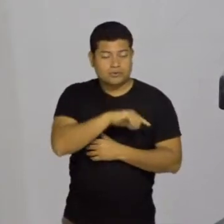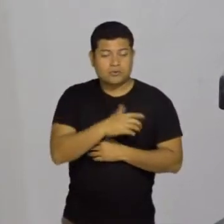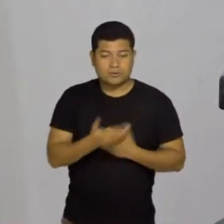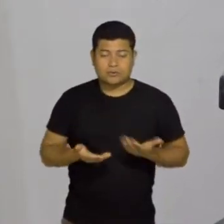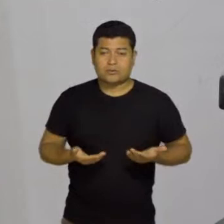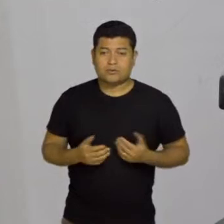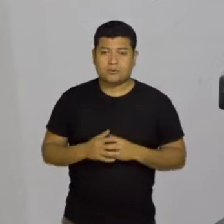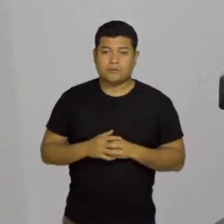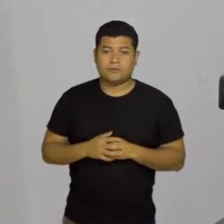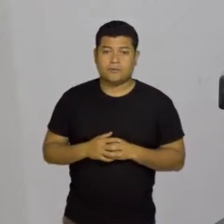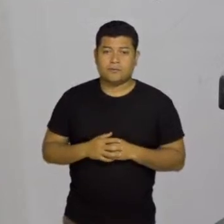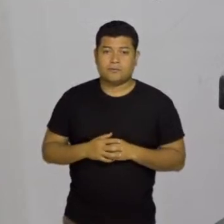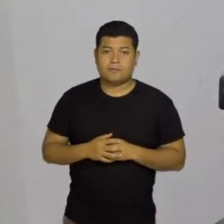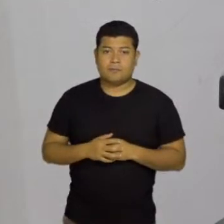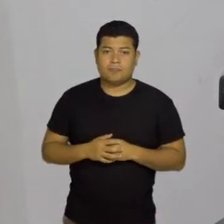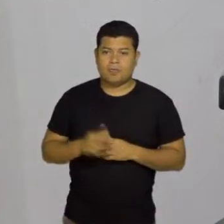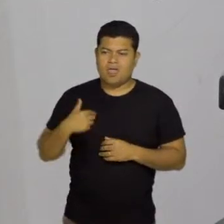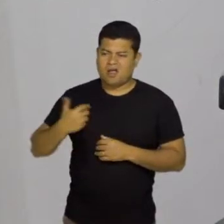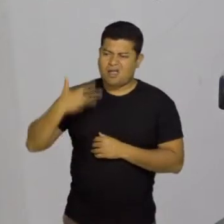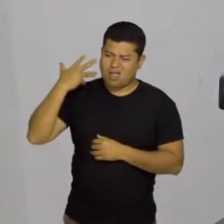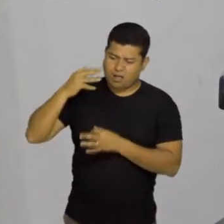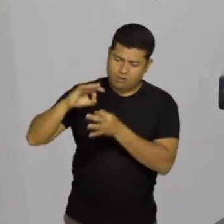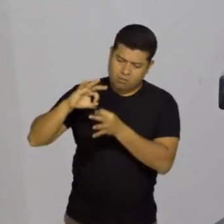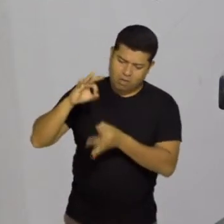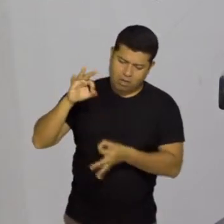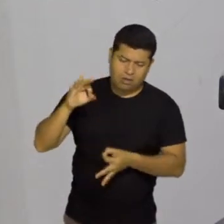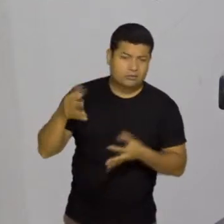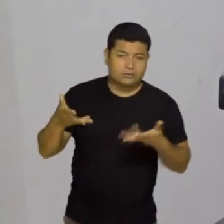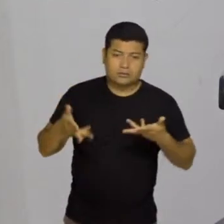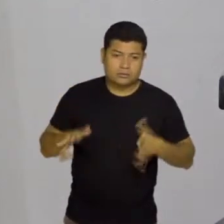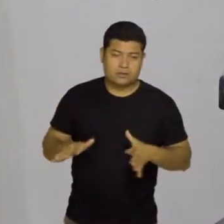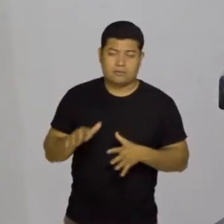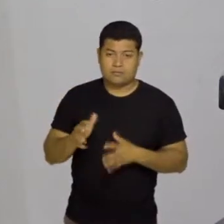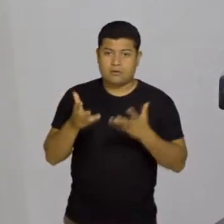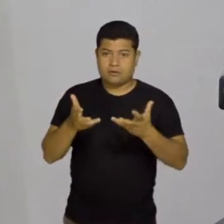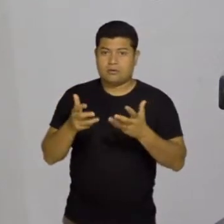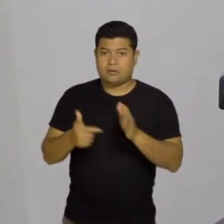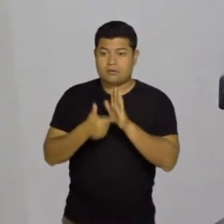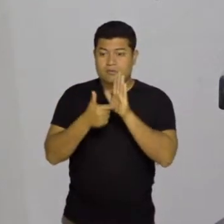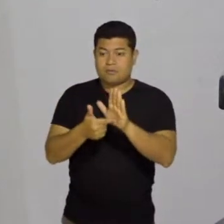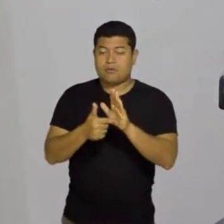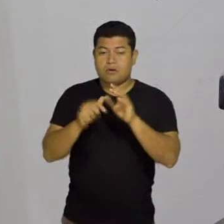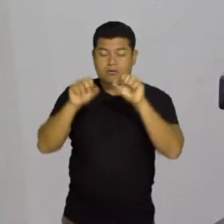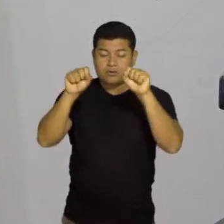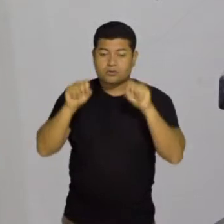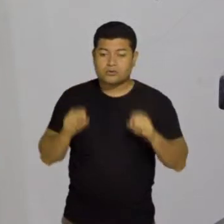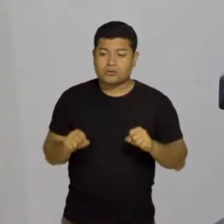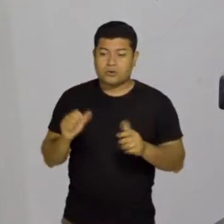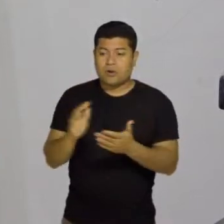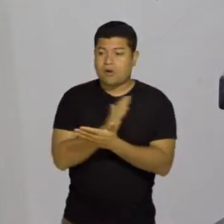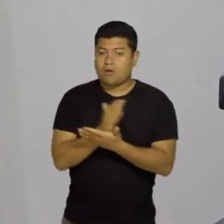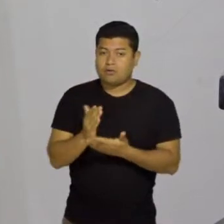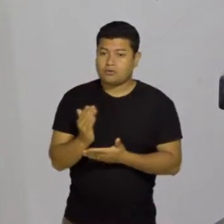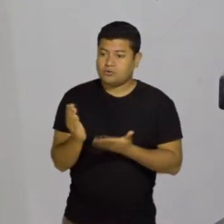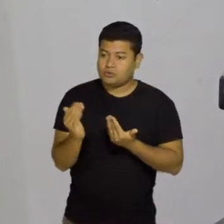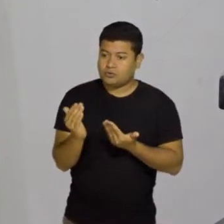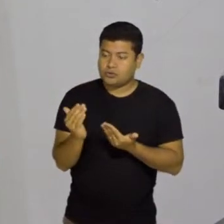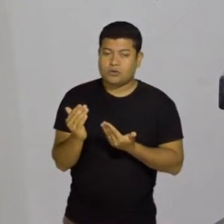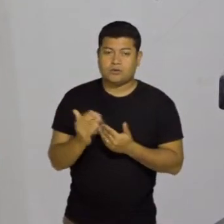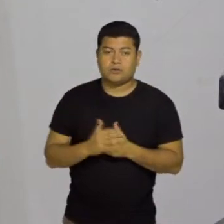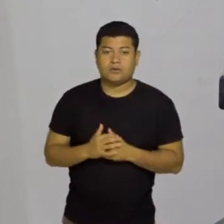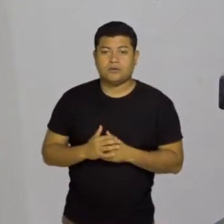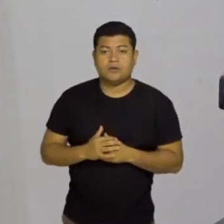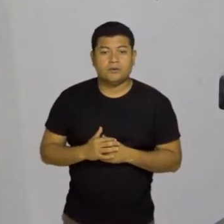o testemunho, e gostaria de pedir para que os nossos jovens, já devem estar ali dispostos, para que os